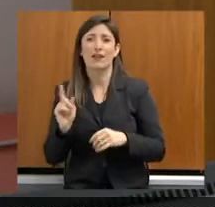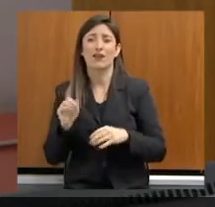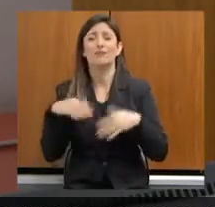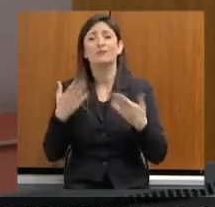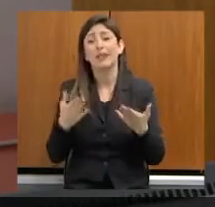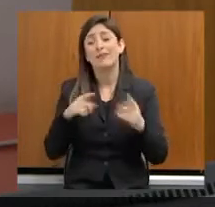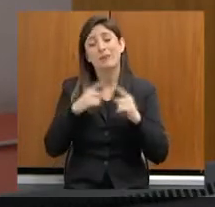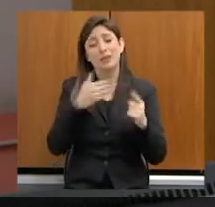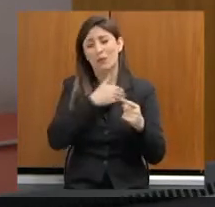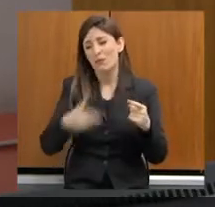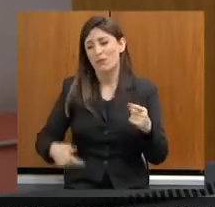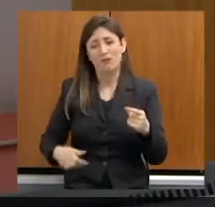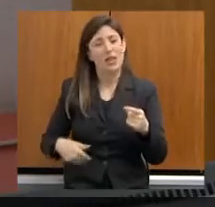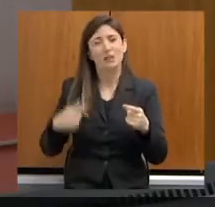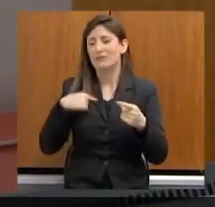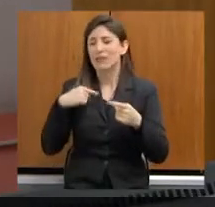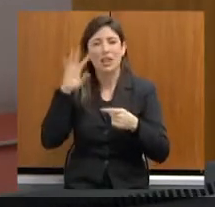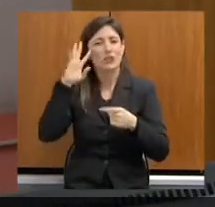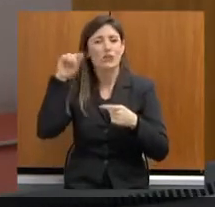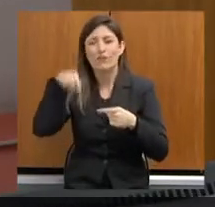governo neste momento